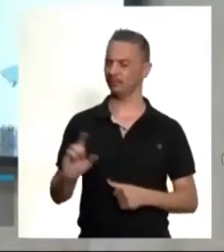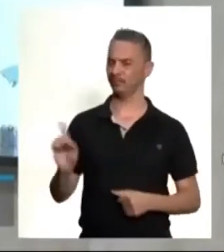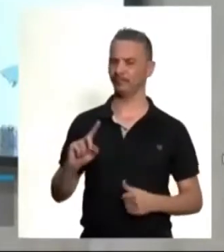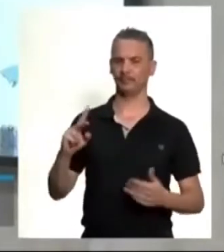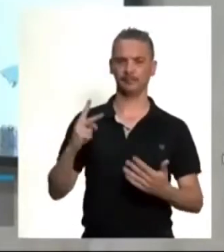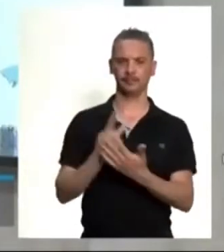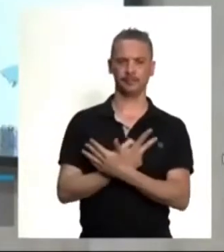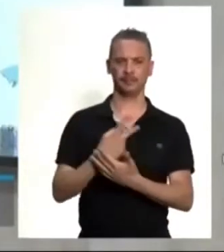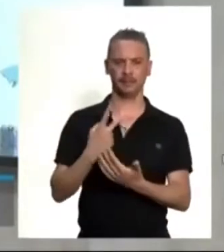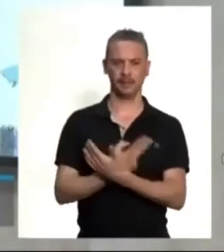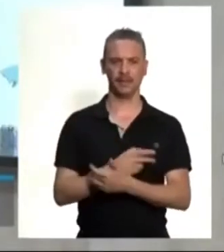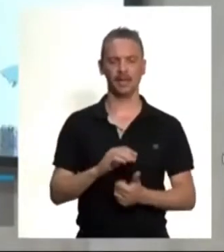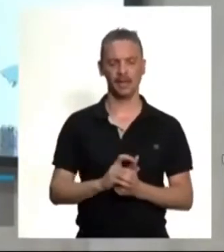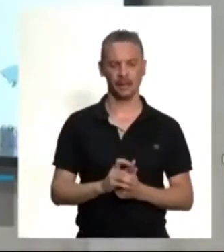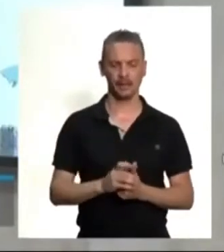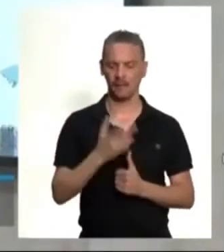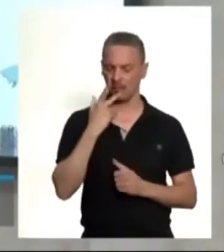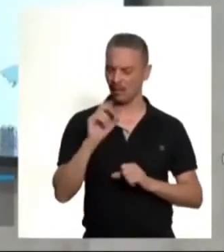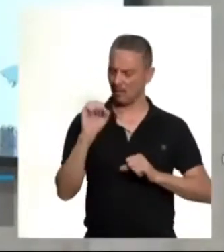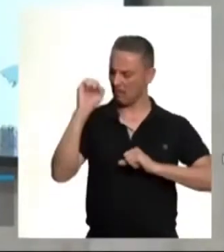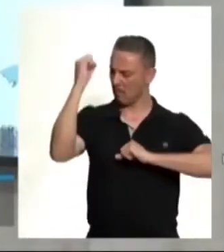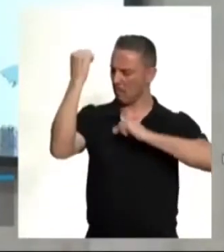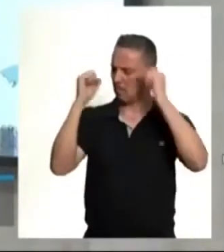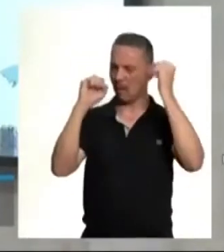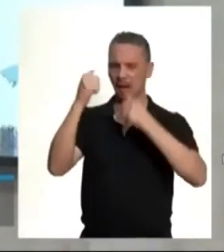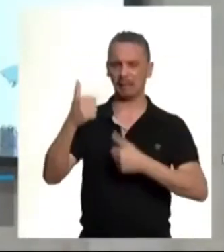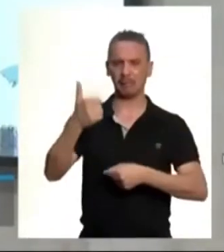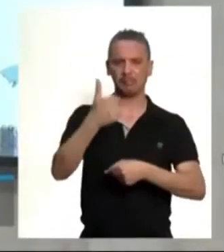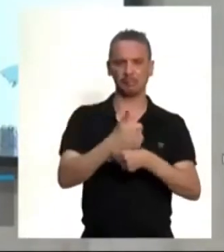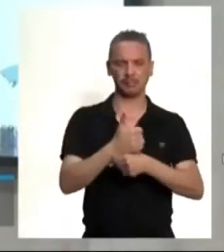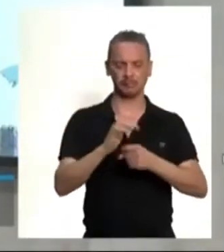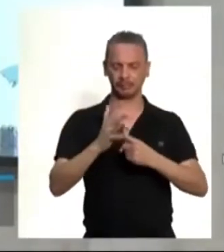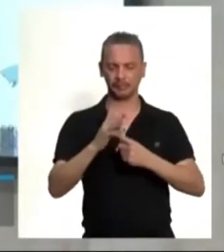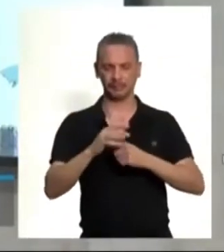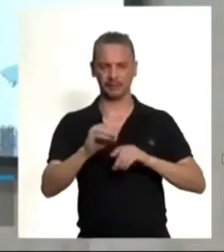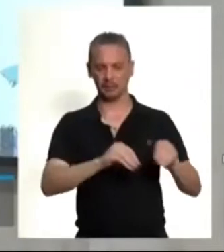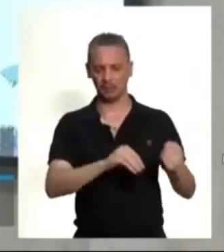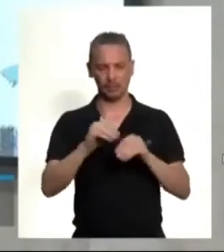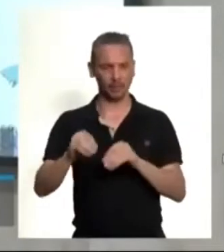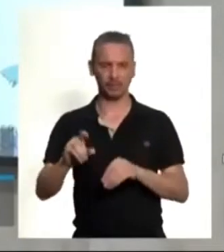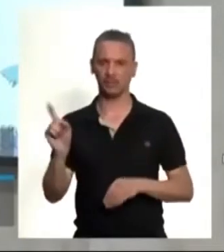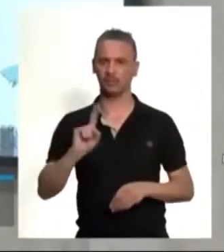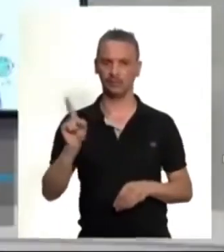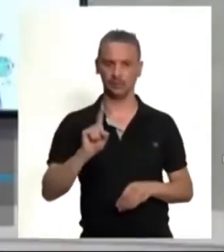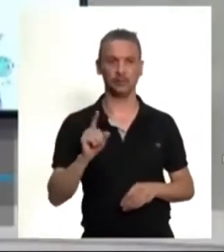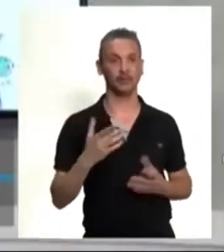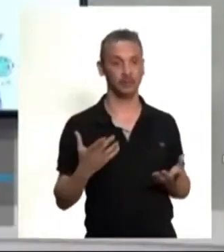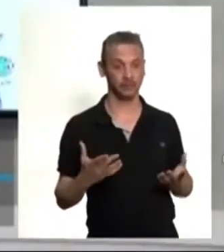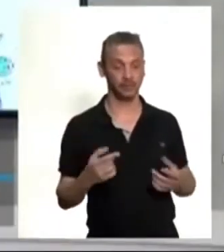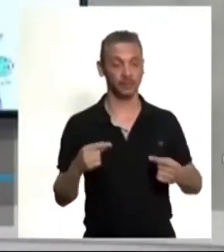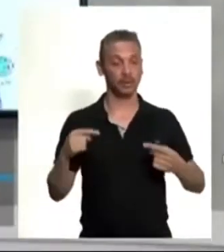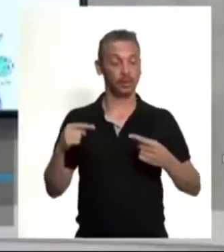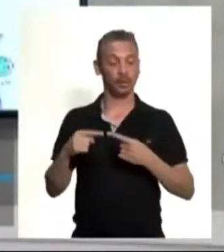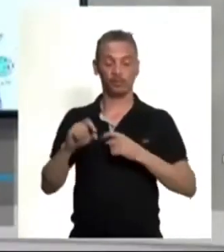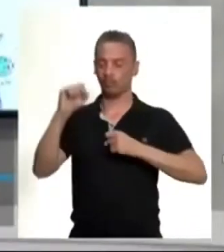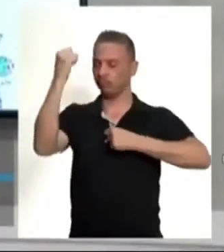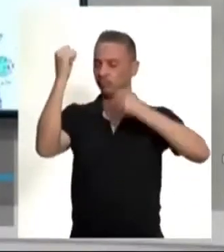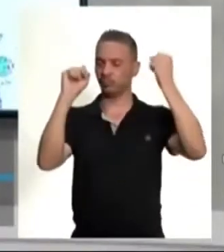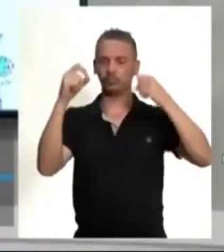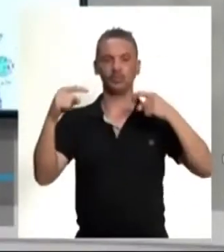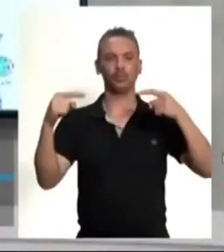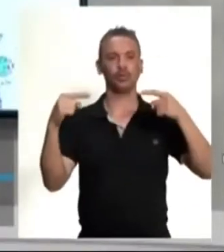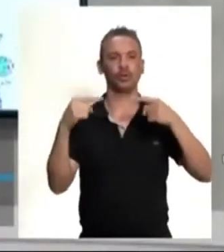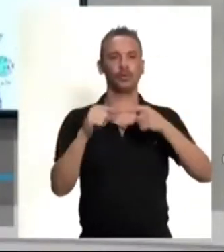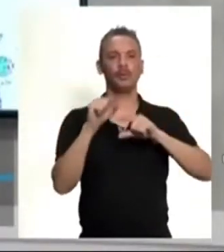gente não está falando que as máquinas fizeram a população urbana sair. Não, as máquinas estão associadas, ou seja, aquele